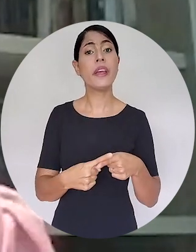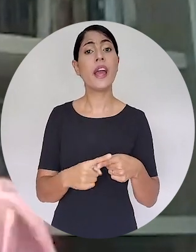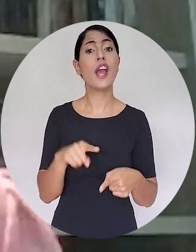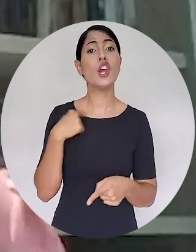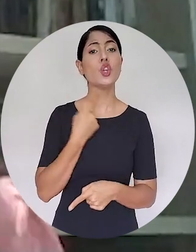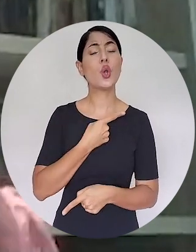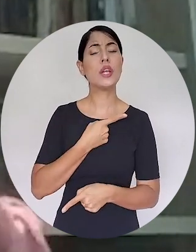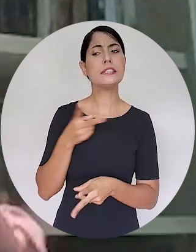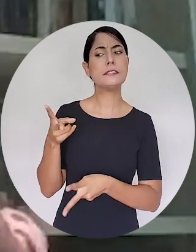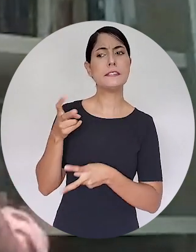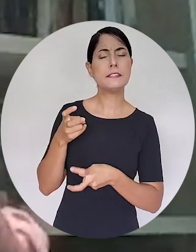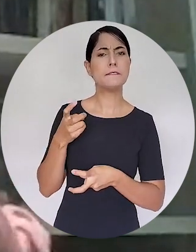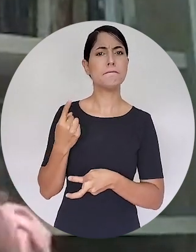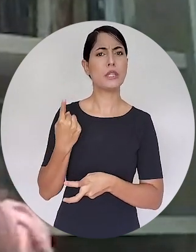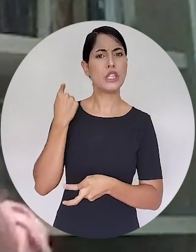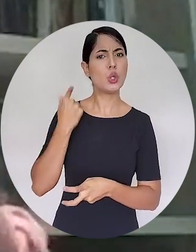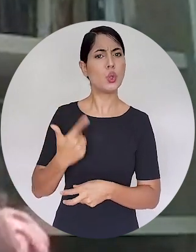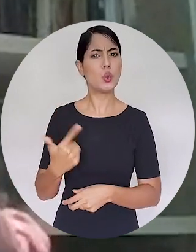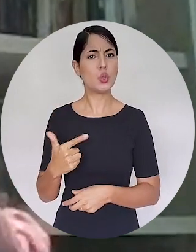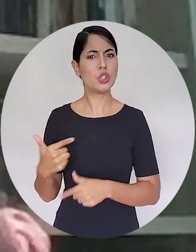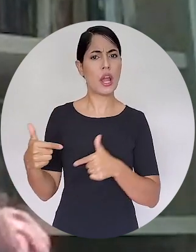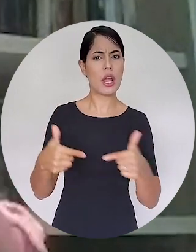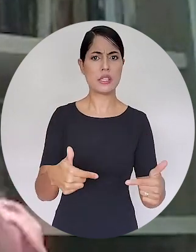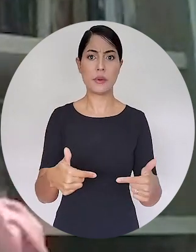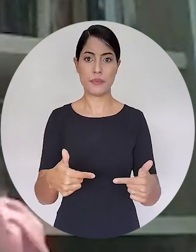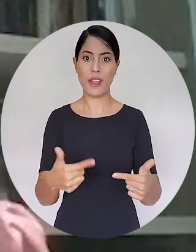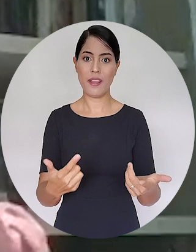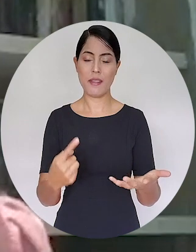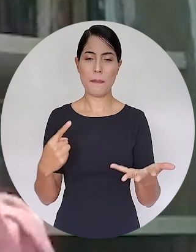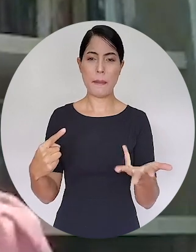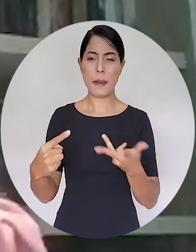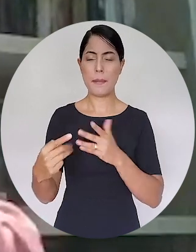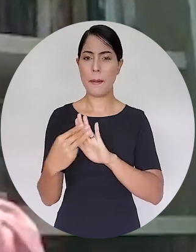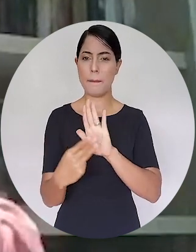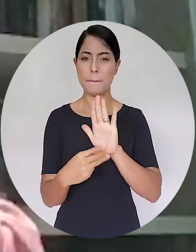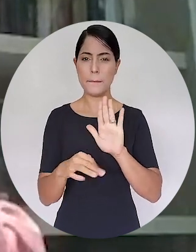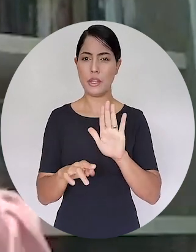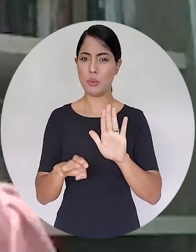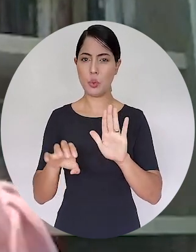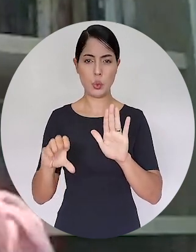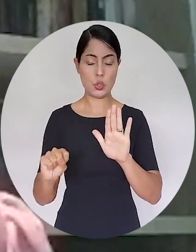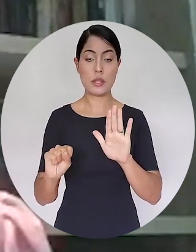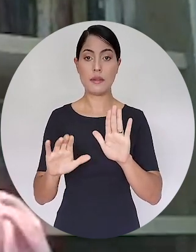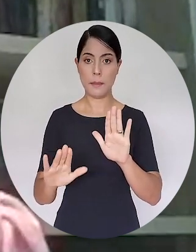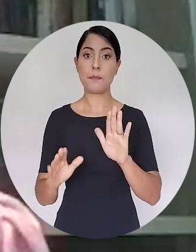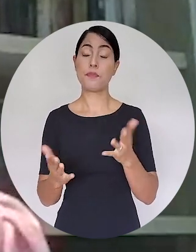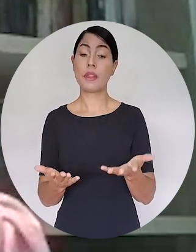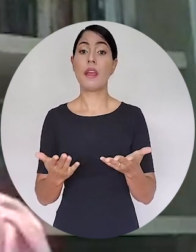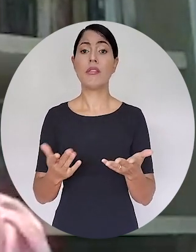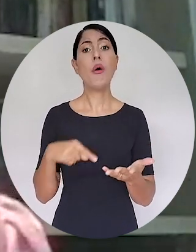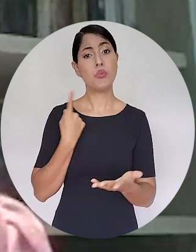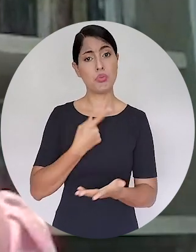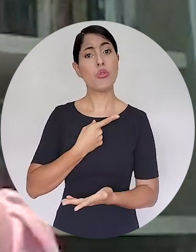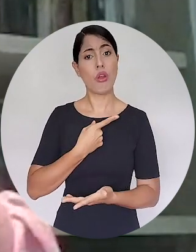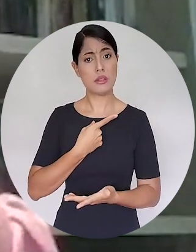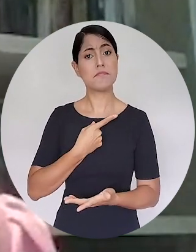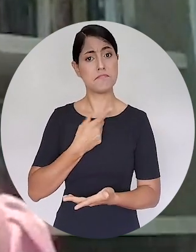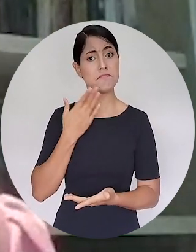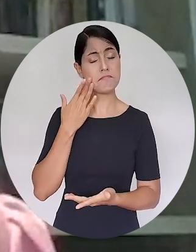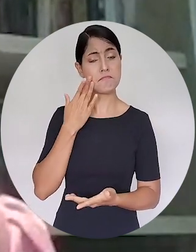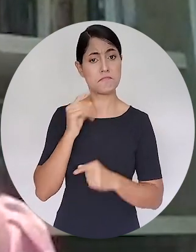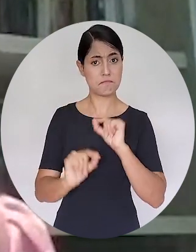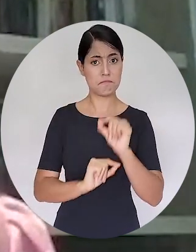que já não funcionavam tão bem nos métodos anteriores, ou melhor, que os métodos anteriores não funcionavam tão bem para elas. Então,